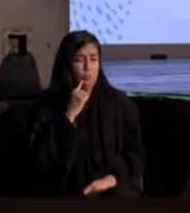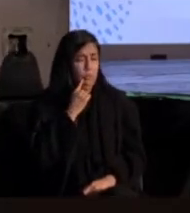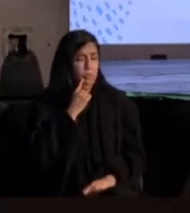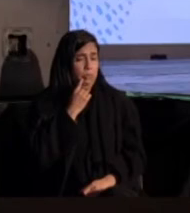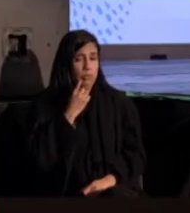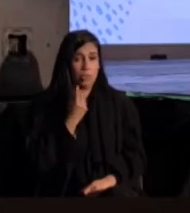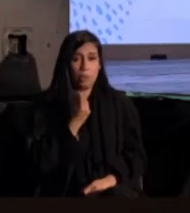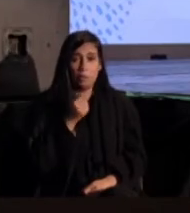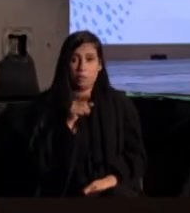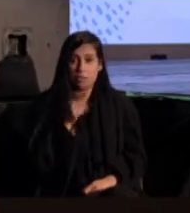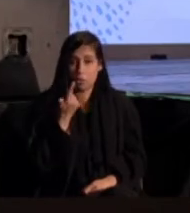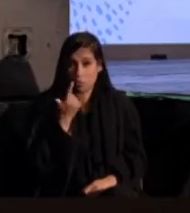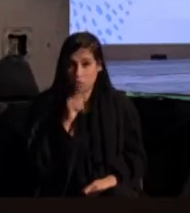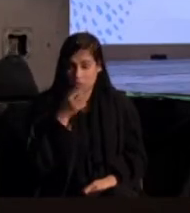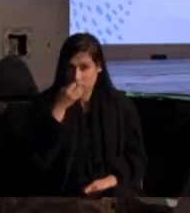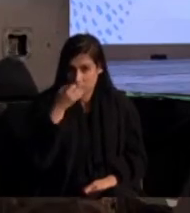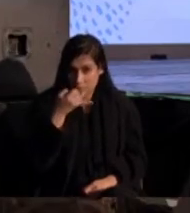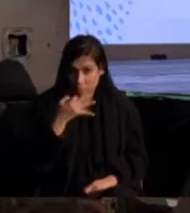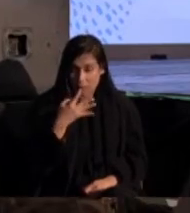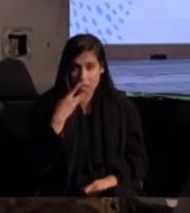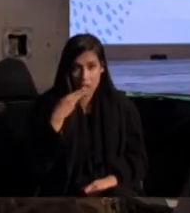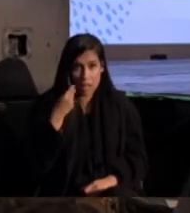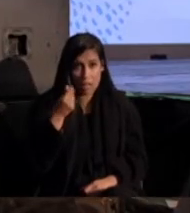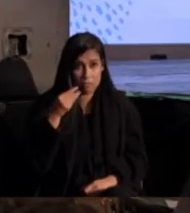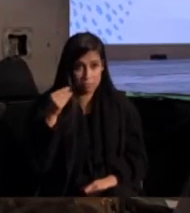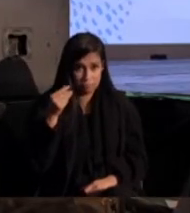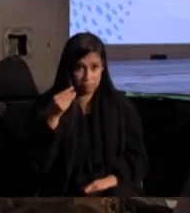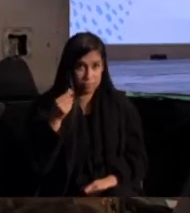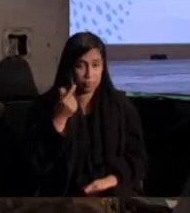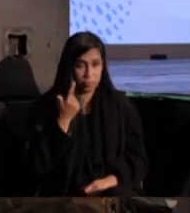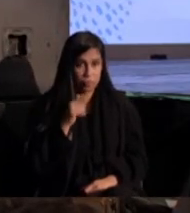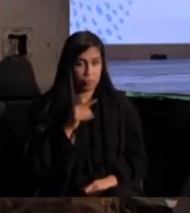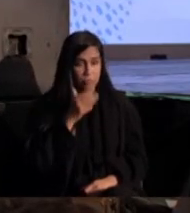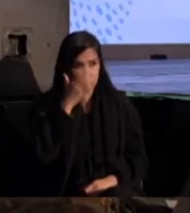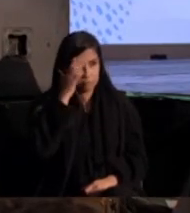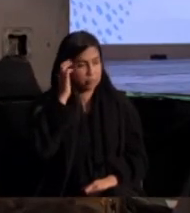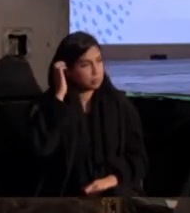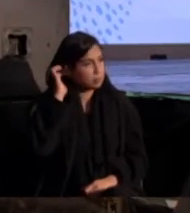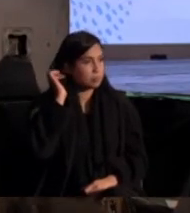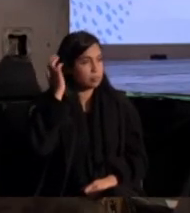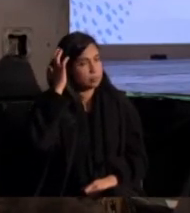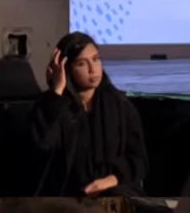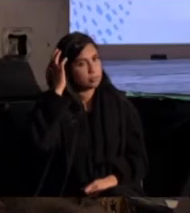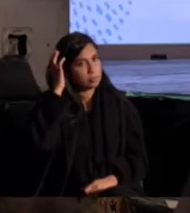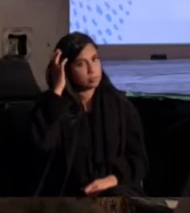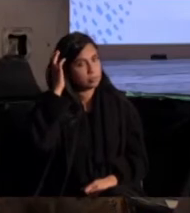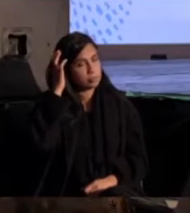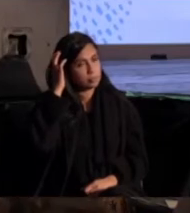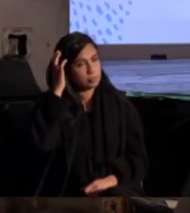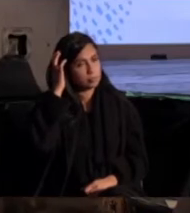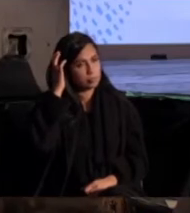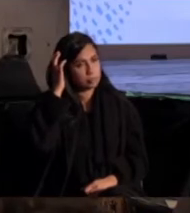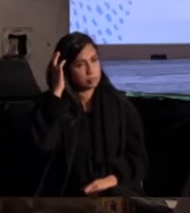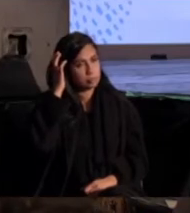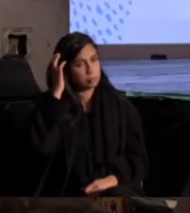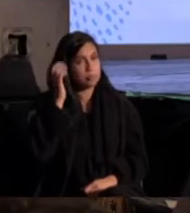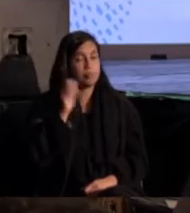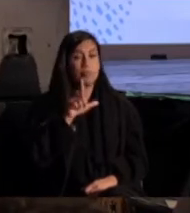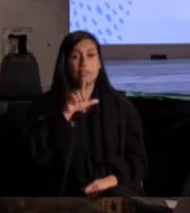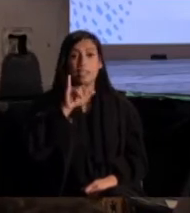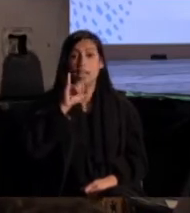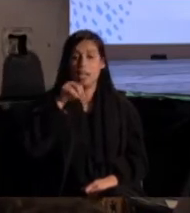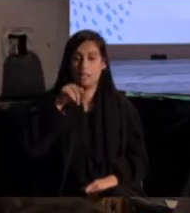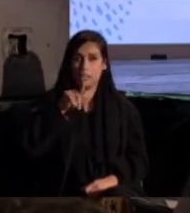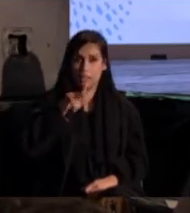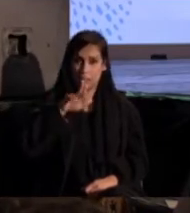tem como comentar um pouquinho sobre isso? Pensando uma fisiologia da língua, né? Pensando um pouco